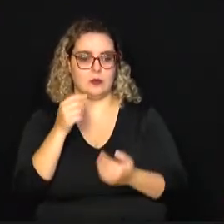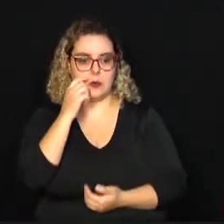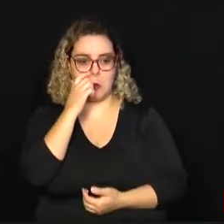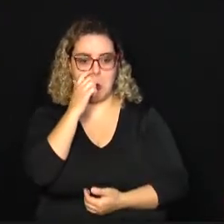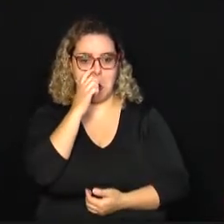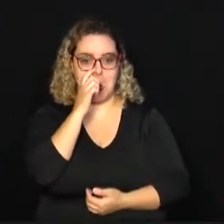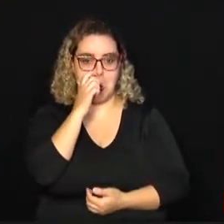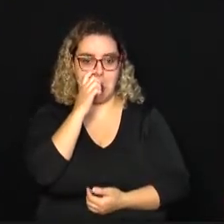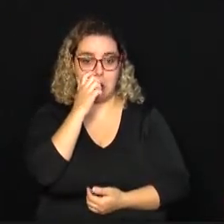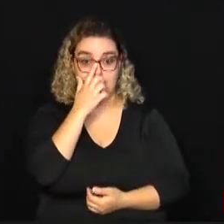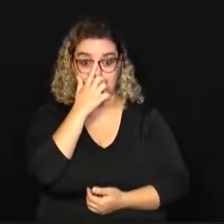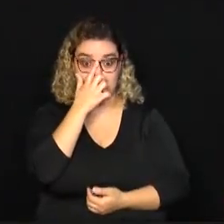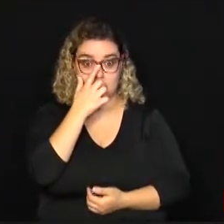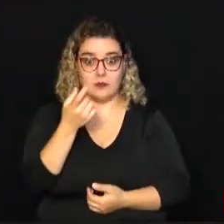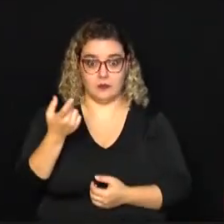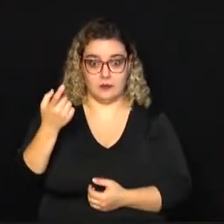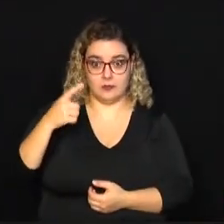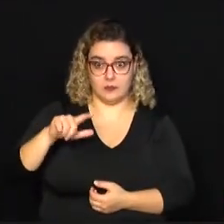Voltou, né?